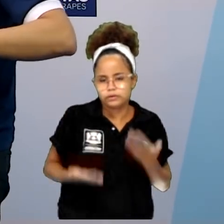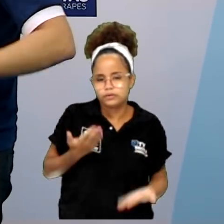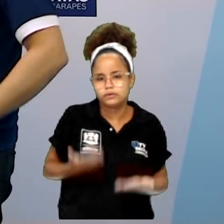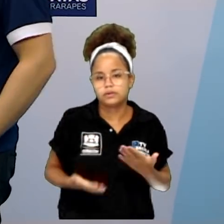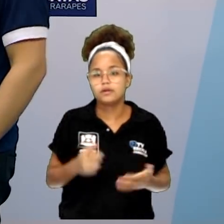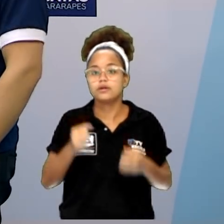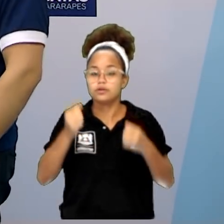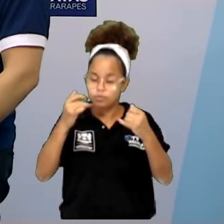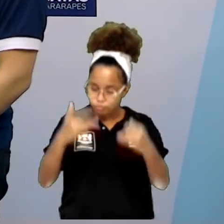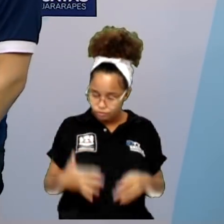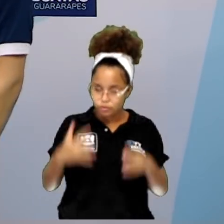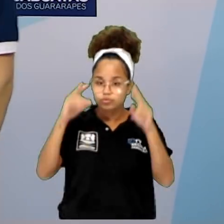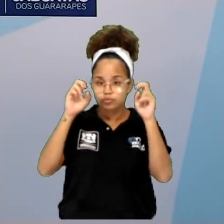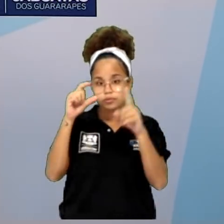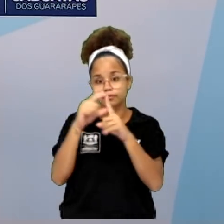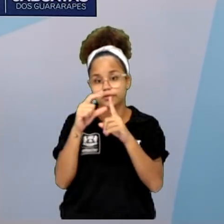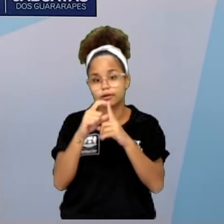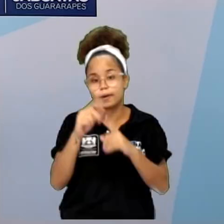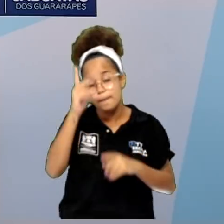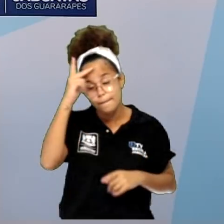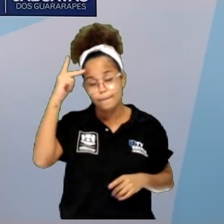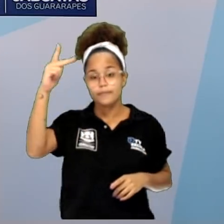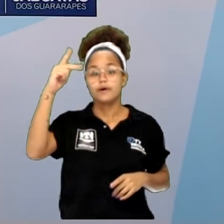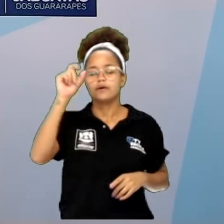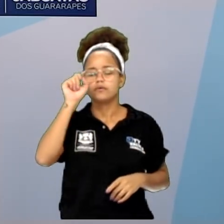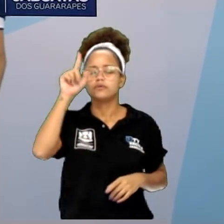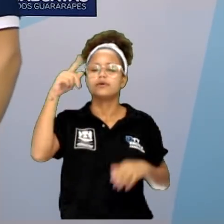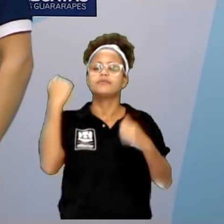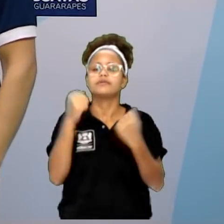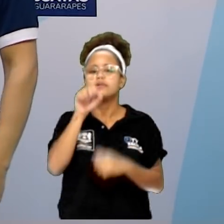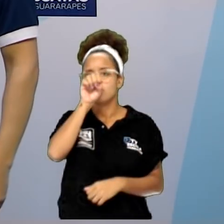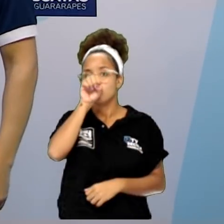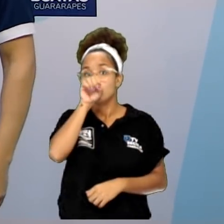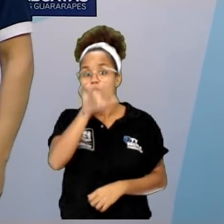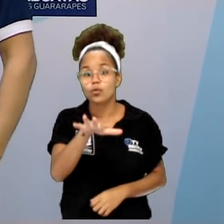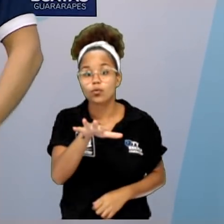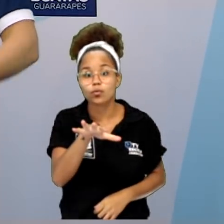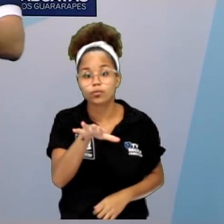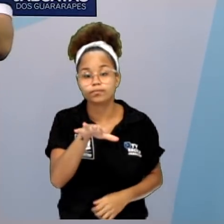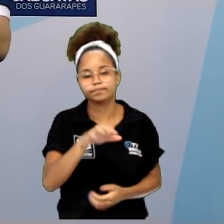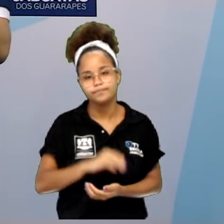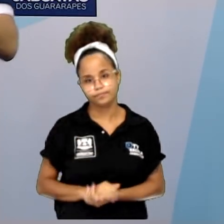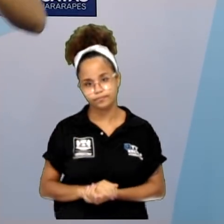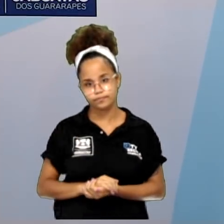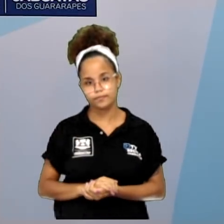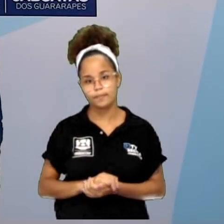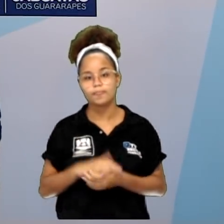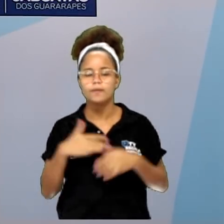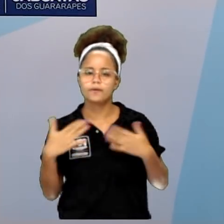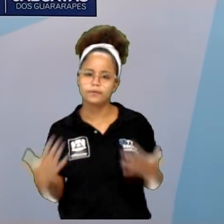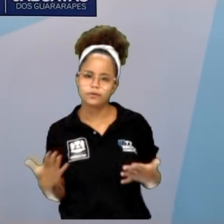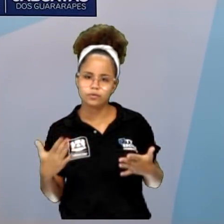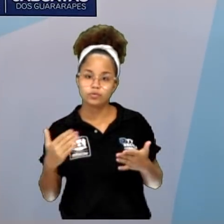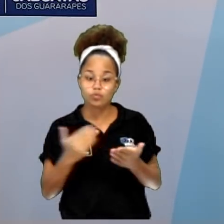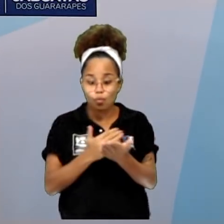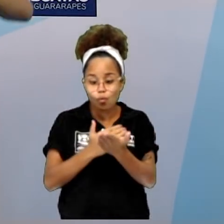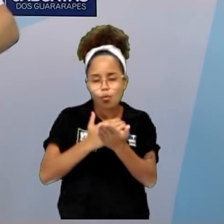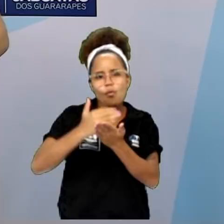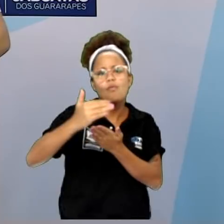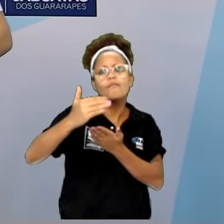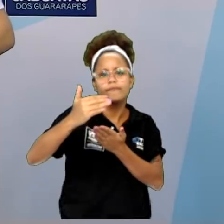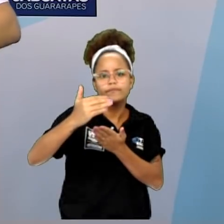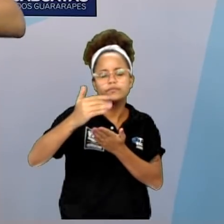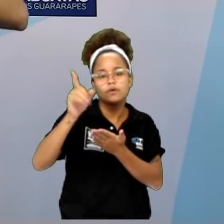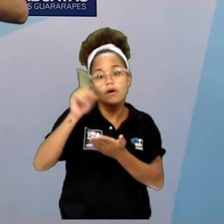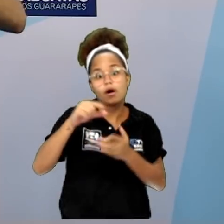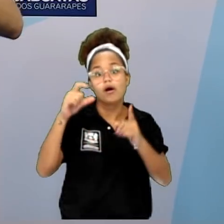né? Para acordá-las, basta um sopro em sua alma. Então, o meu referente, desde o princípio, são as